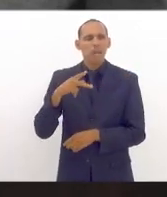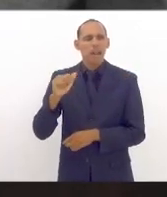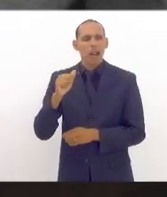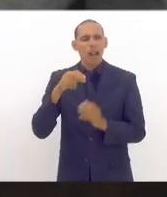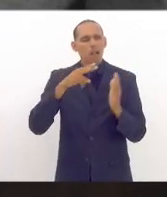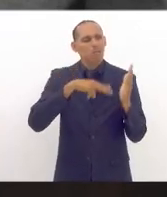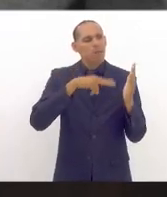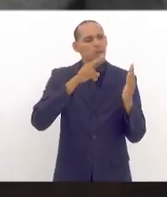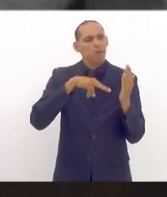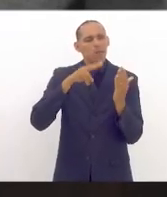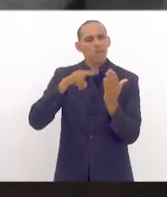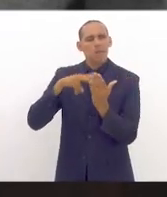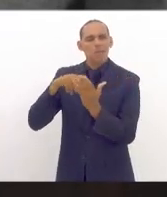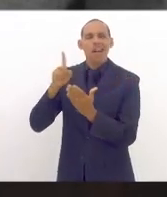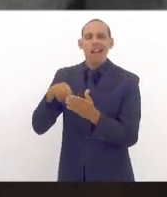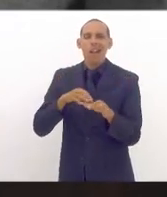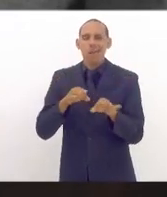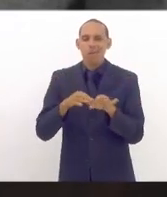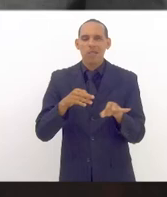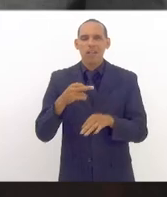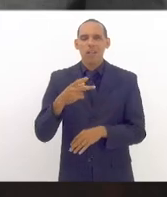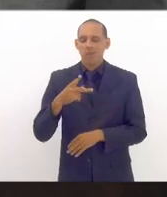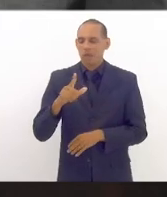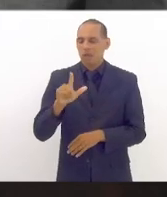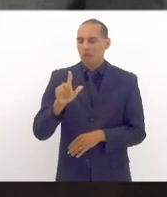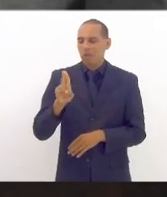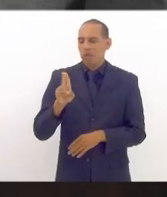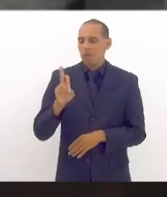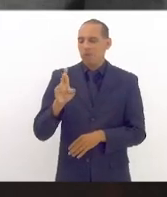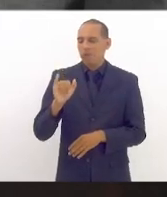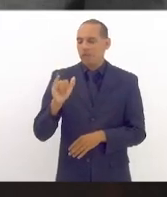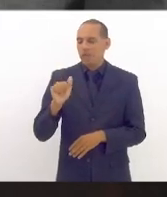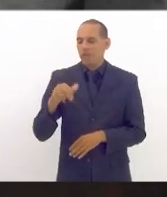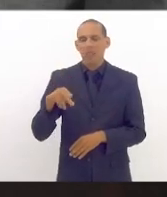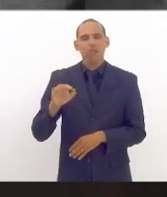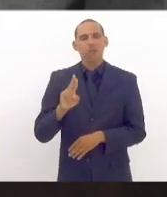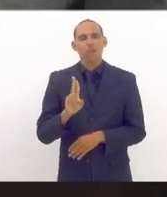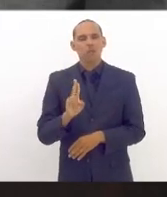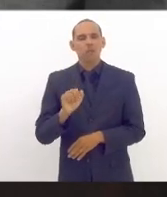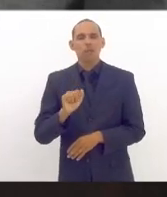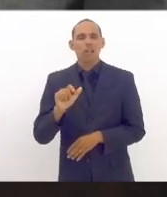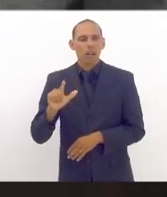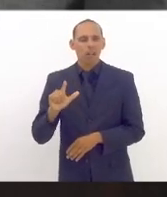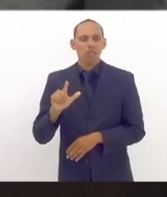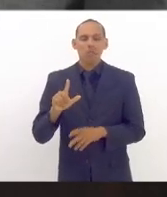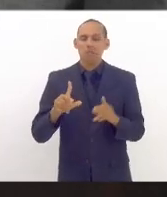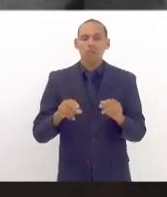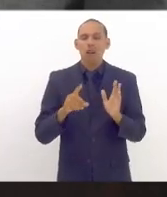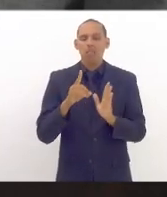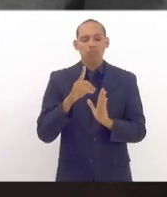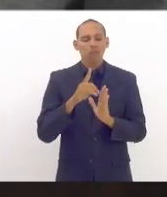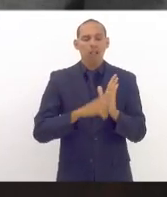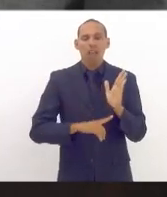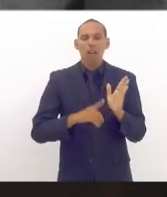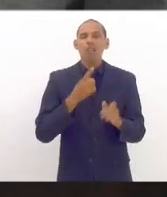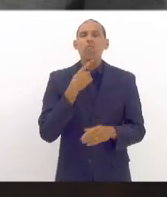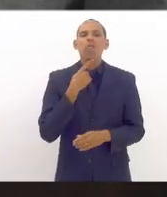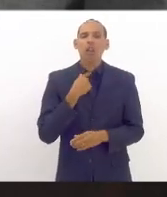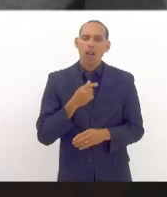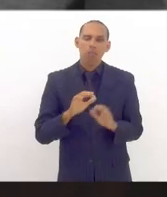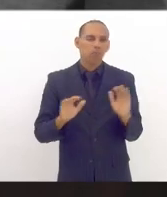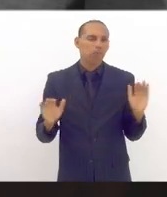que são os planos plores anuais que os PPS são uma mera declaração de intenção